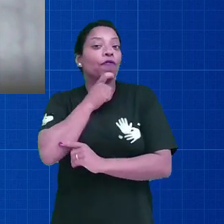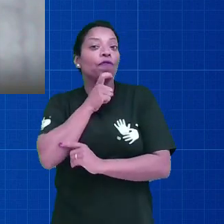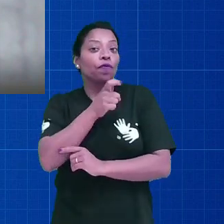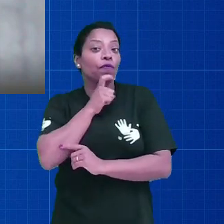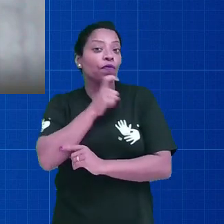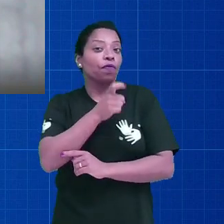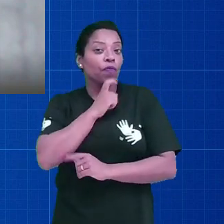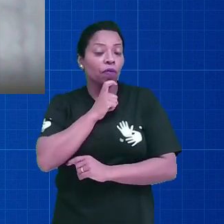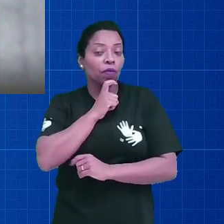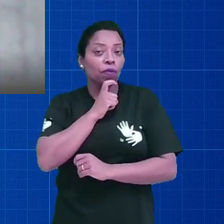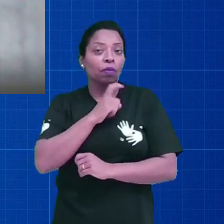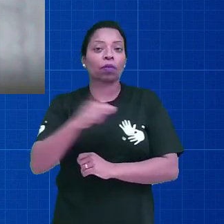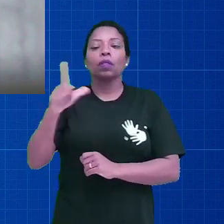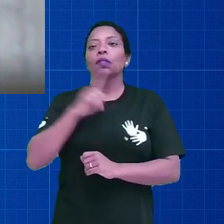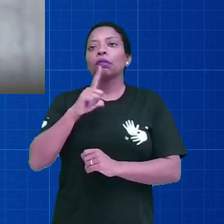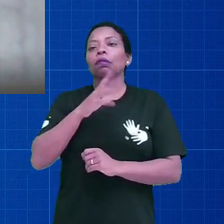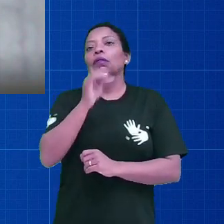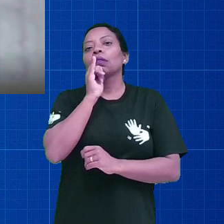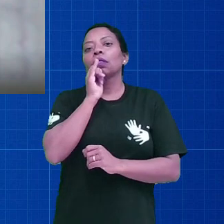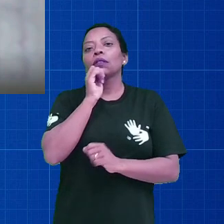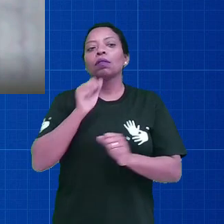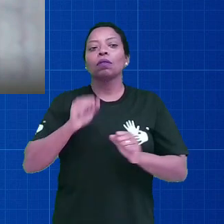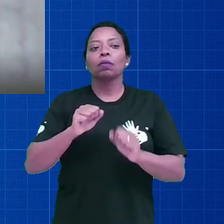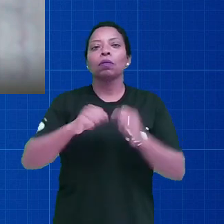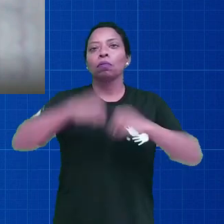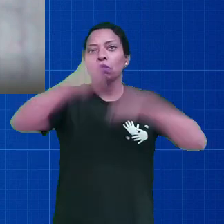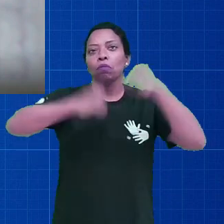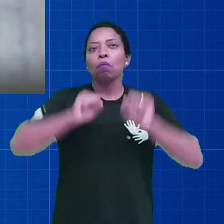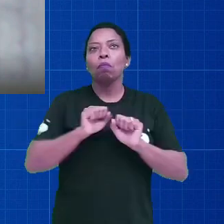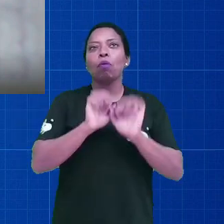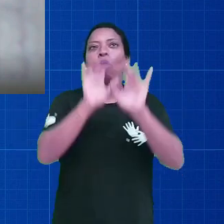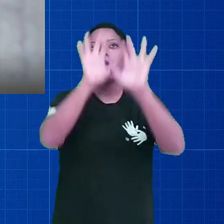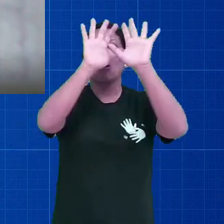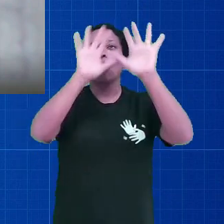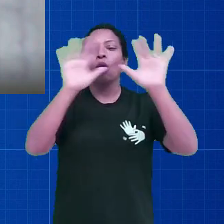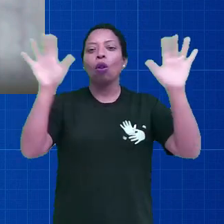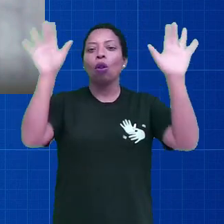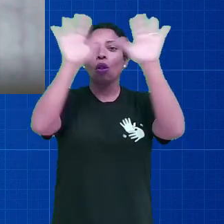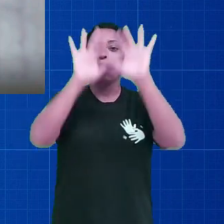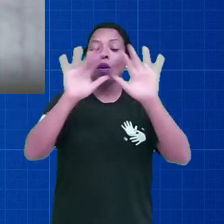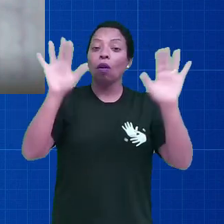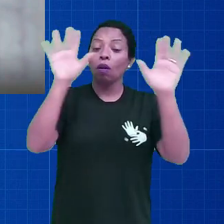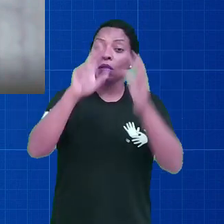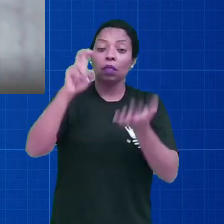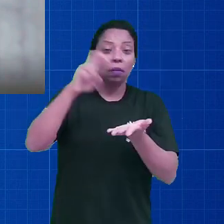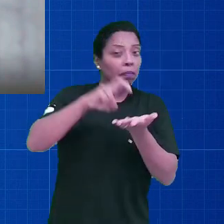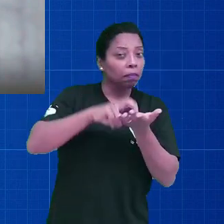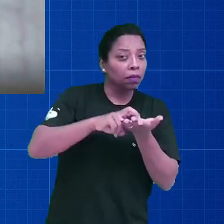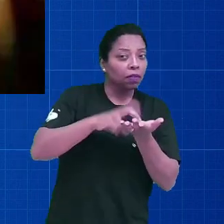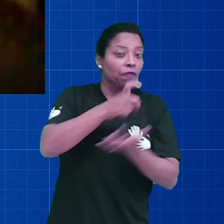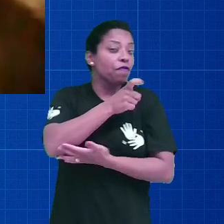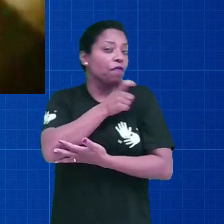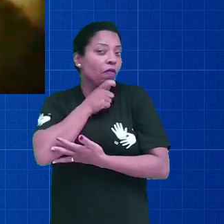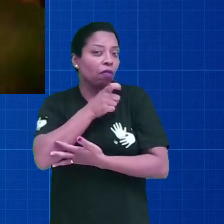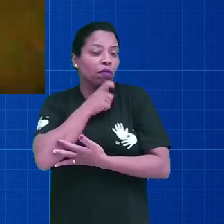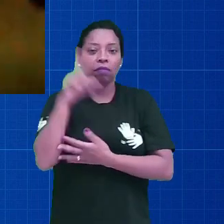temos aqui uma emissão atmosférica muito grande devido às indústrias, e a gente percebe que nas manhãs de inverno a gente